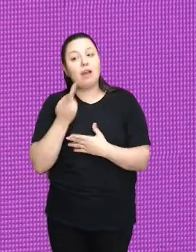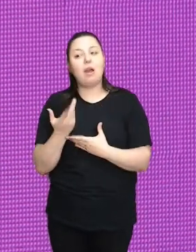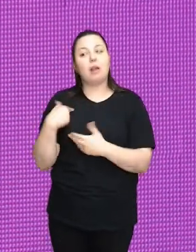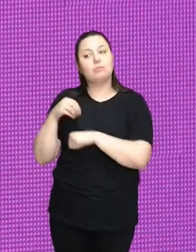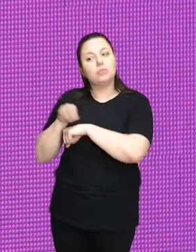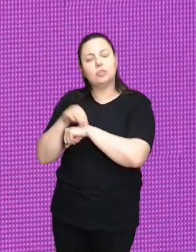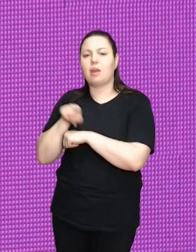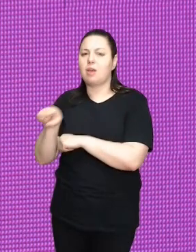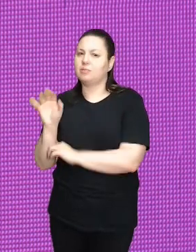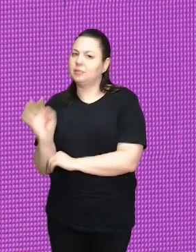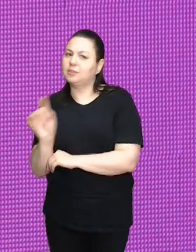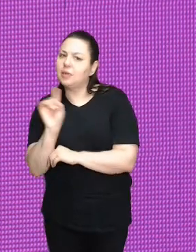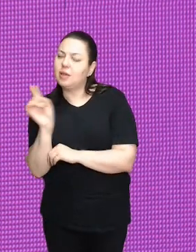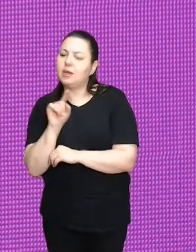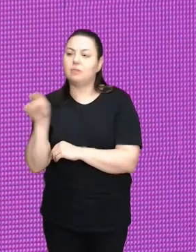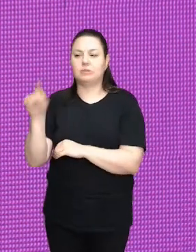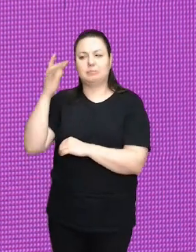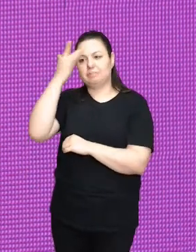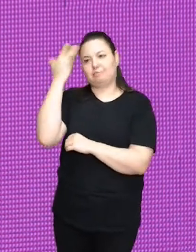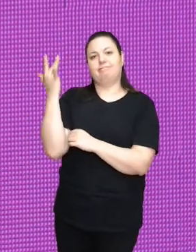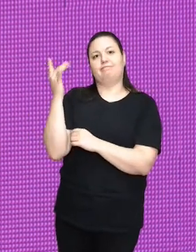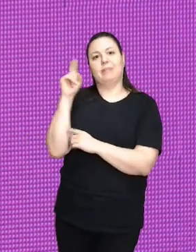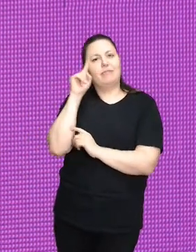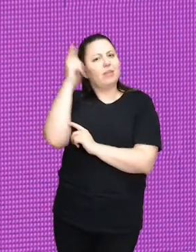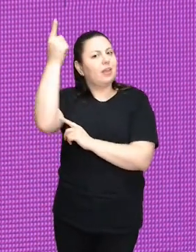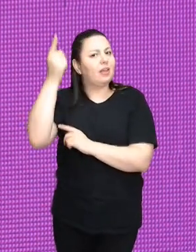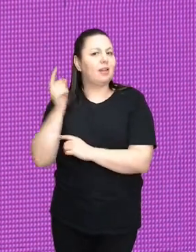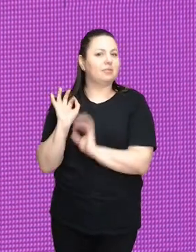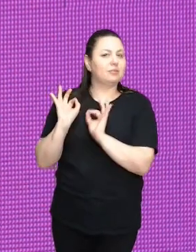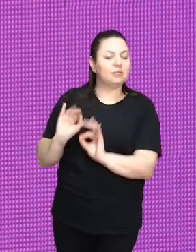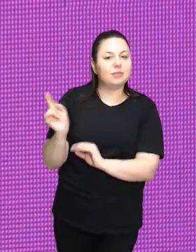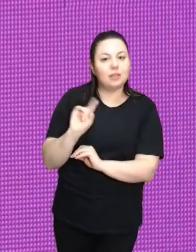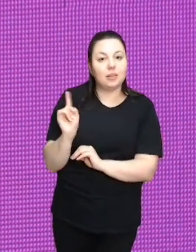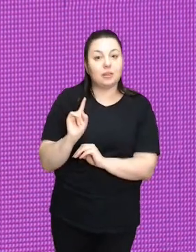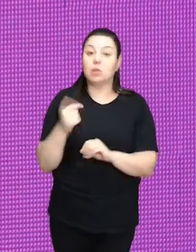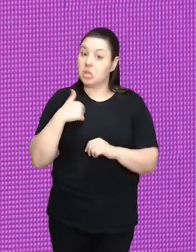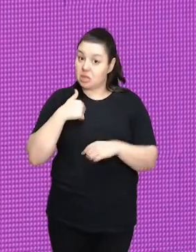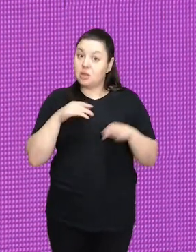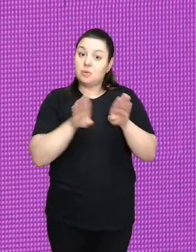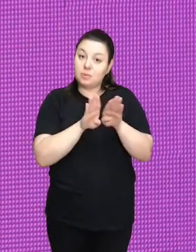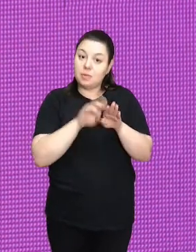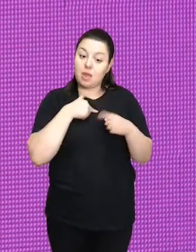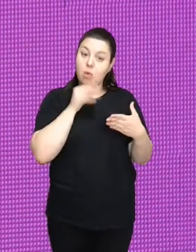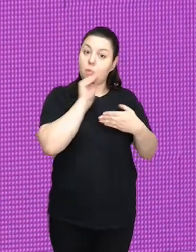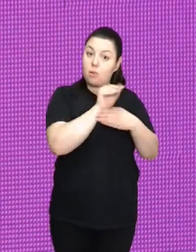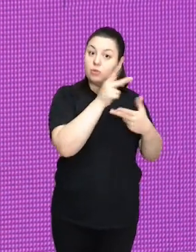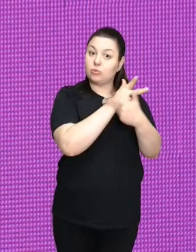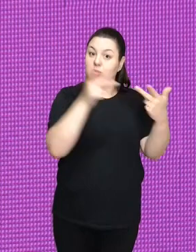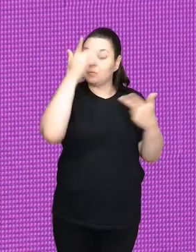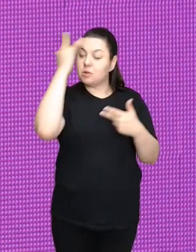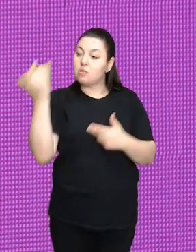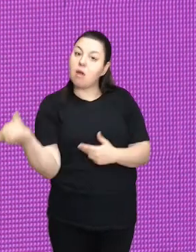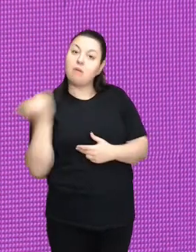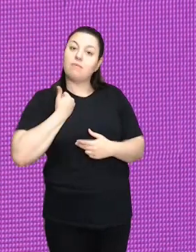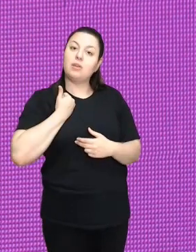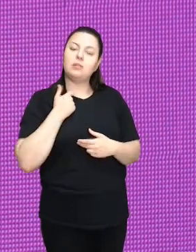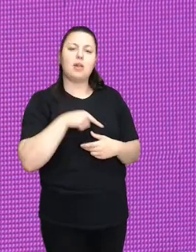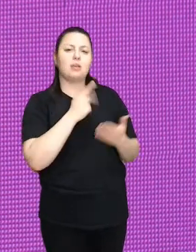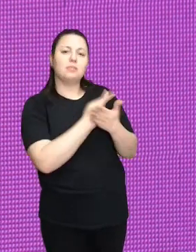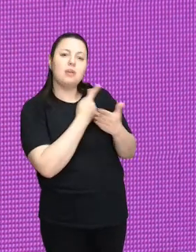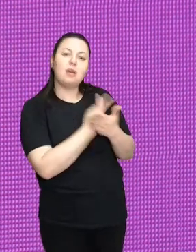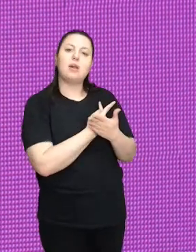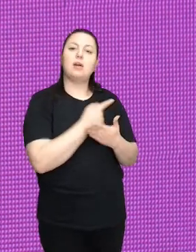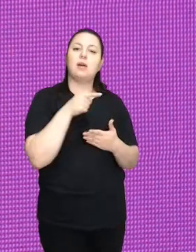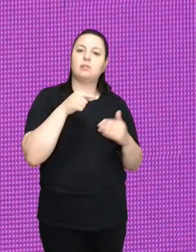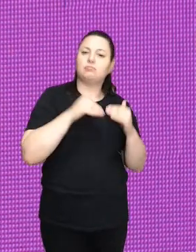errado, isso estão inventando. Da mesma forma que eu amo quando as pessoas vêm para mim e comentam, olha, isso está errado, isso não é assim, não sei o quê. Aí eu